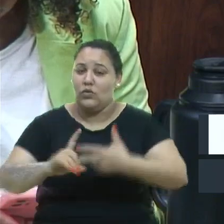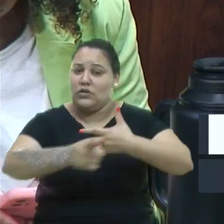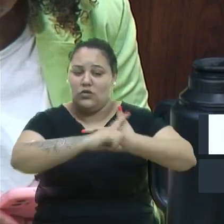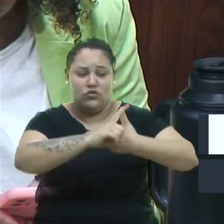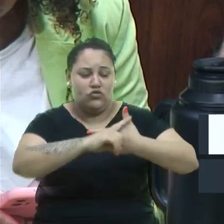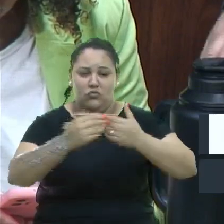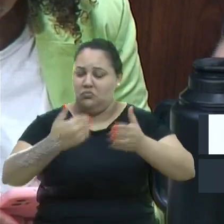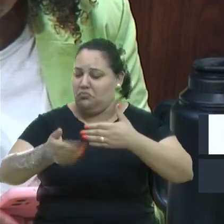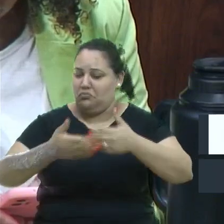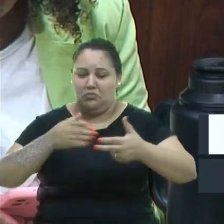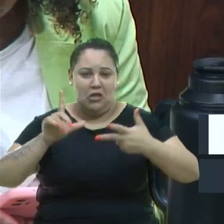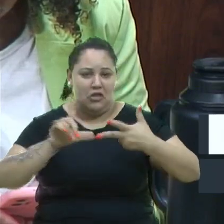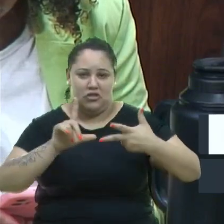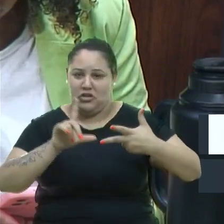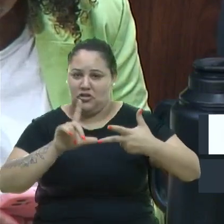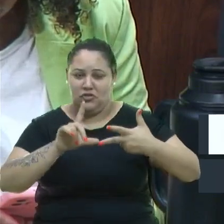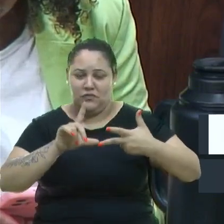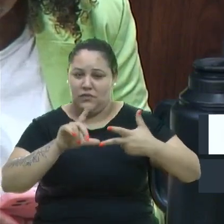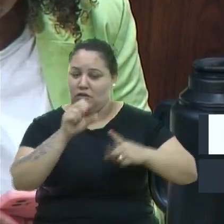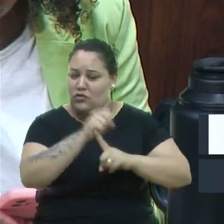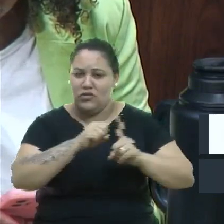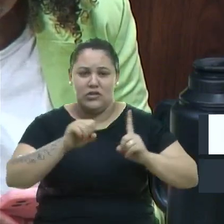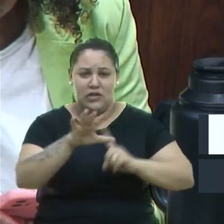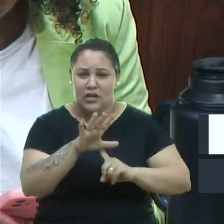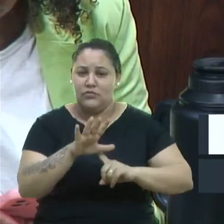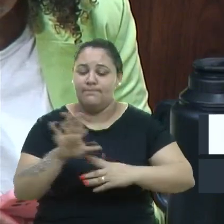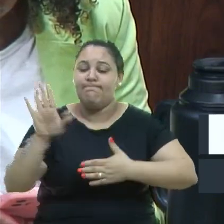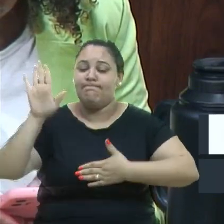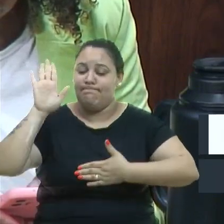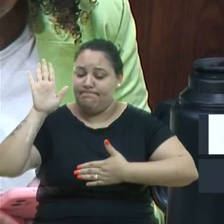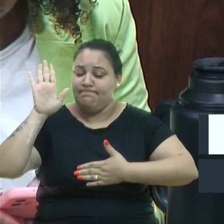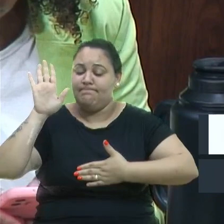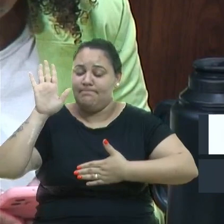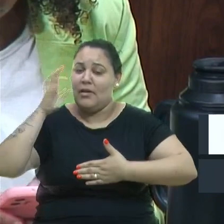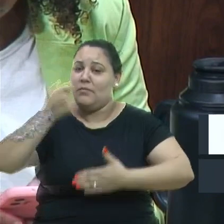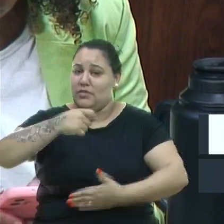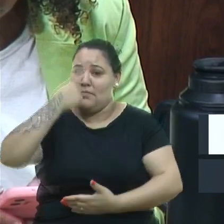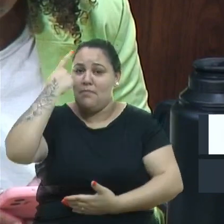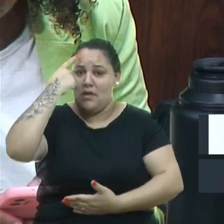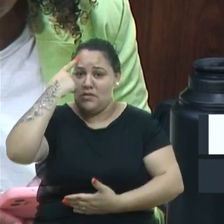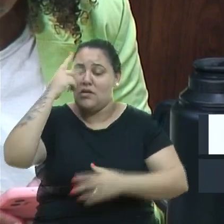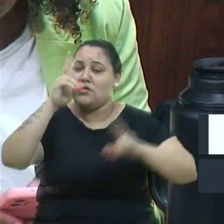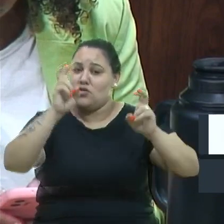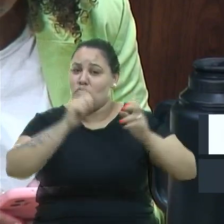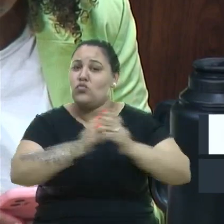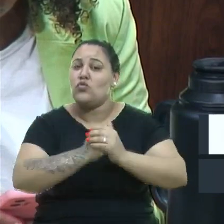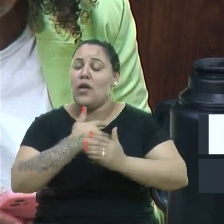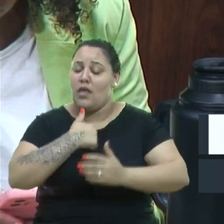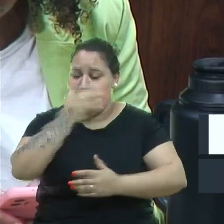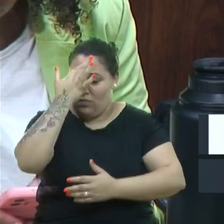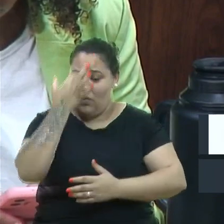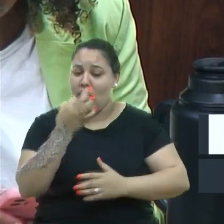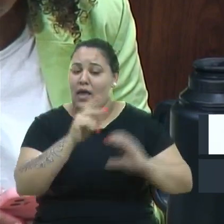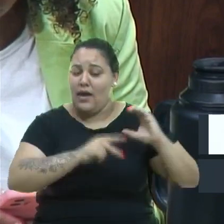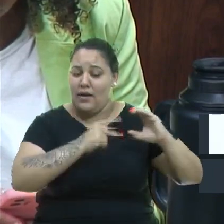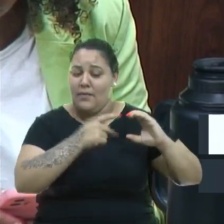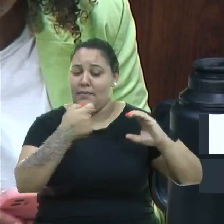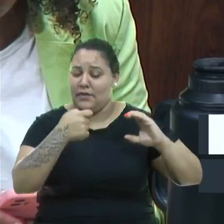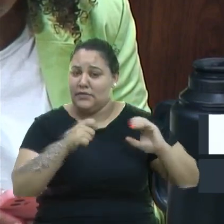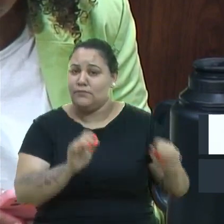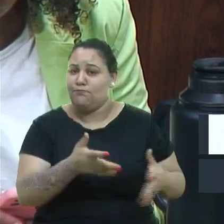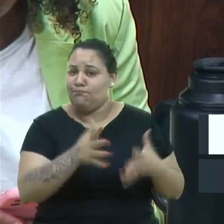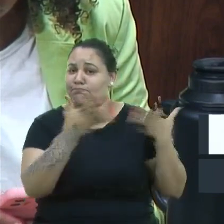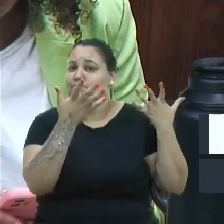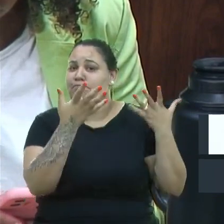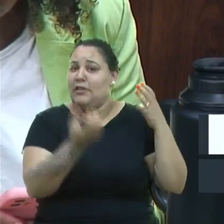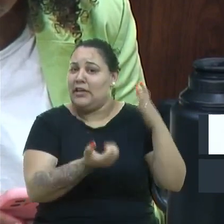Poder Legislativo, a sociedade, a se comprometer e a pensar nesse tema. Eu entendo que essa casa precisa promover no